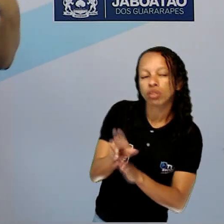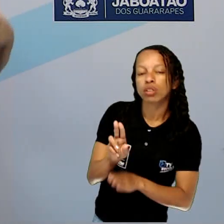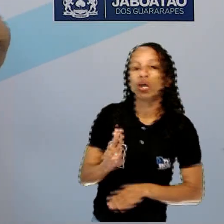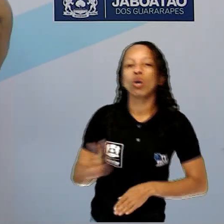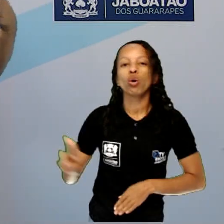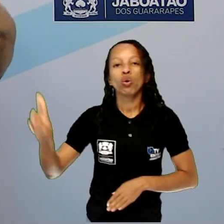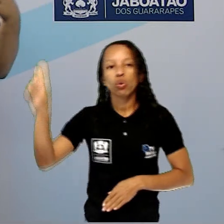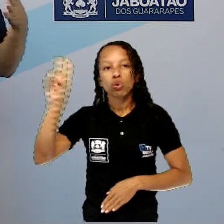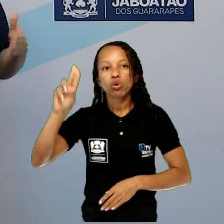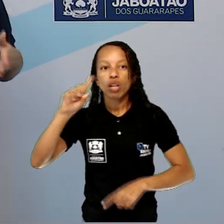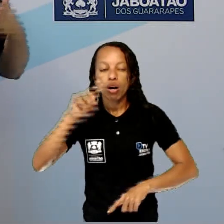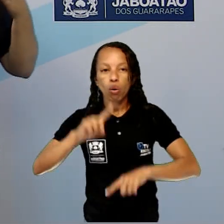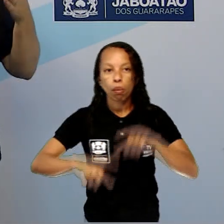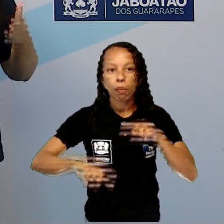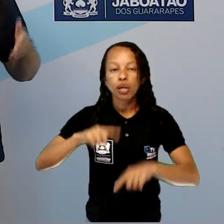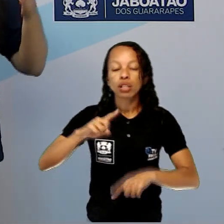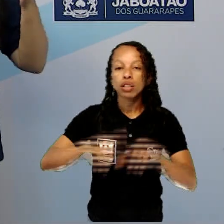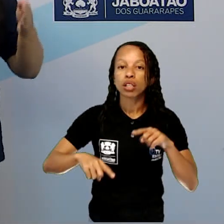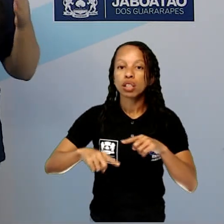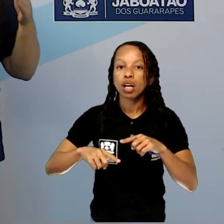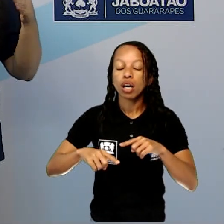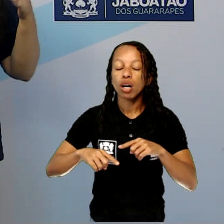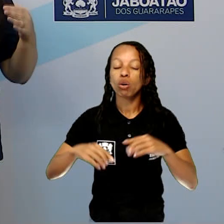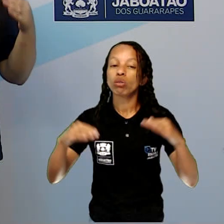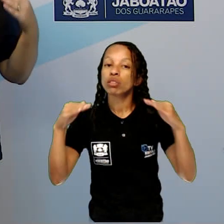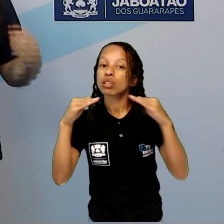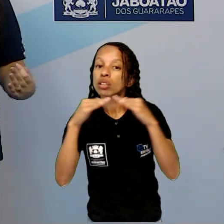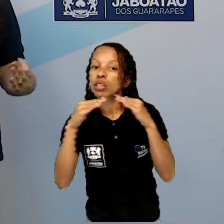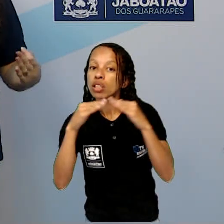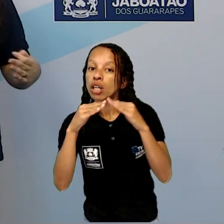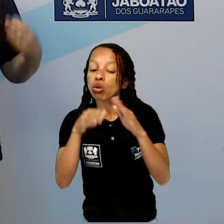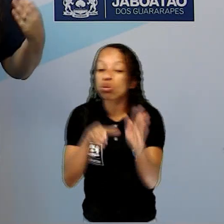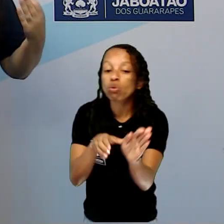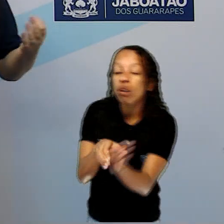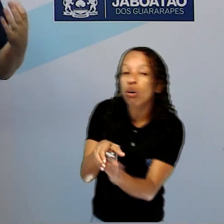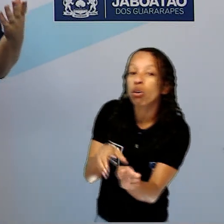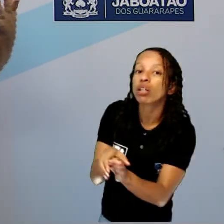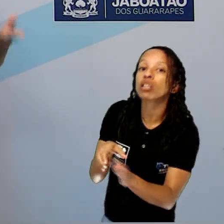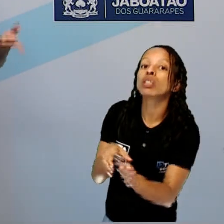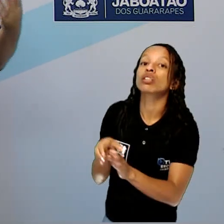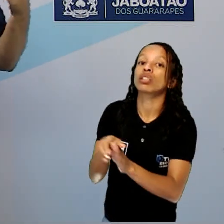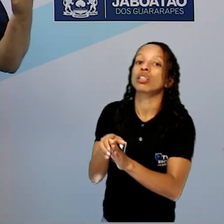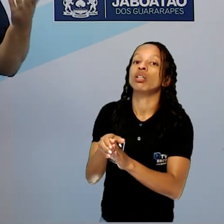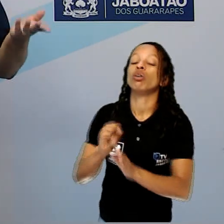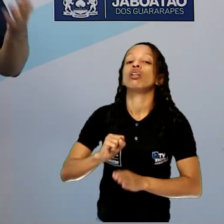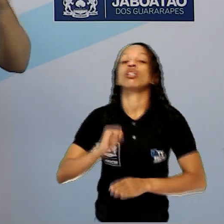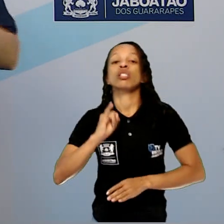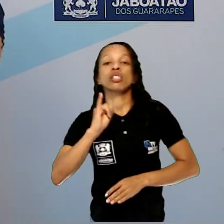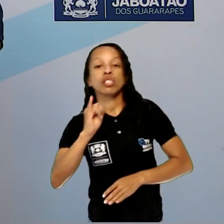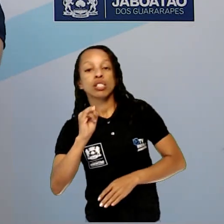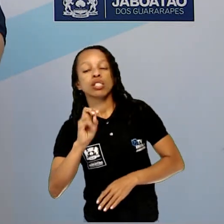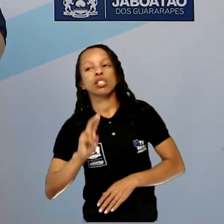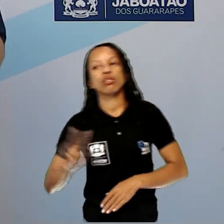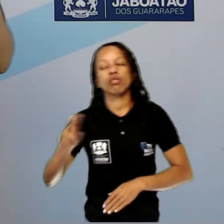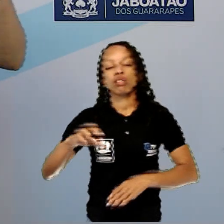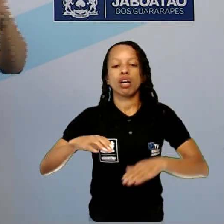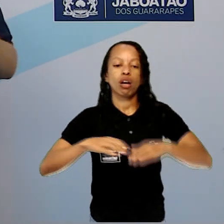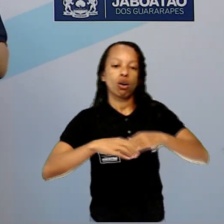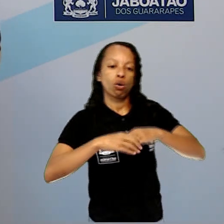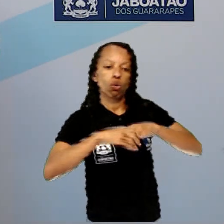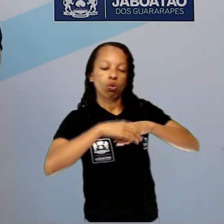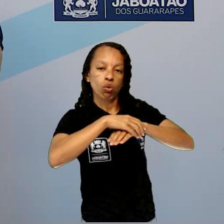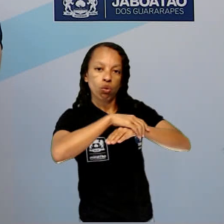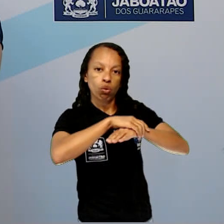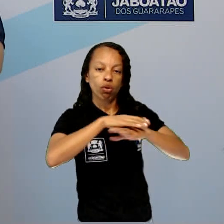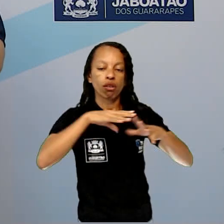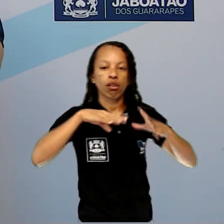os materiais e equipamentos conforme a orientação. Se é para usar uma luva, você tem que